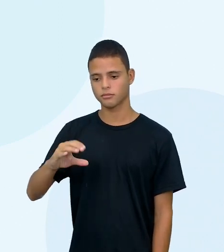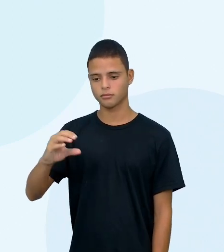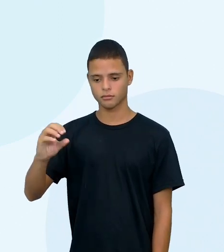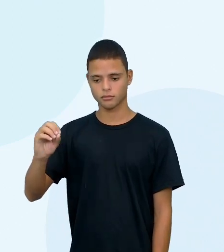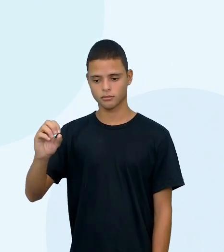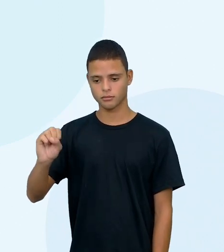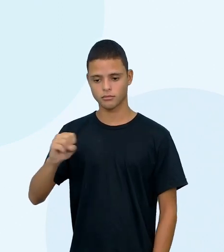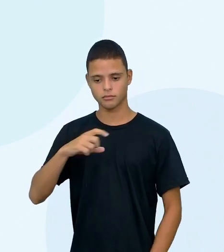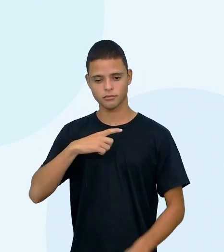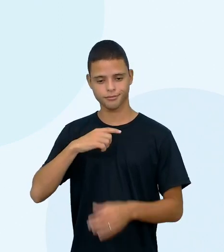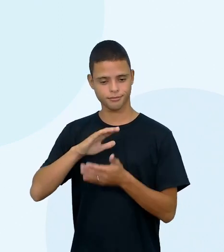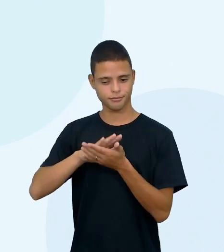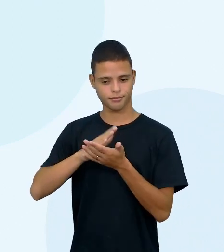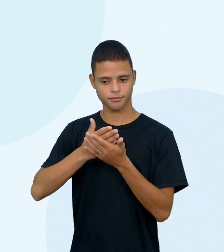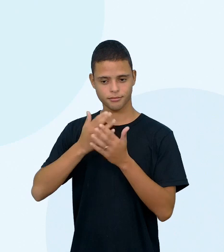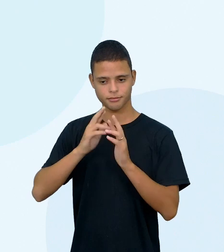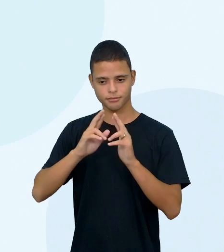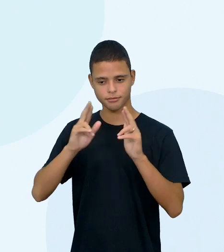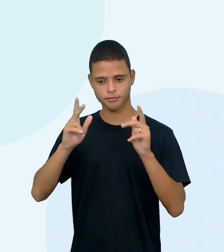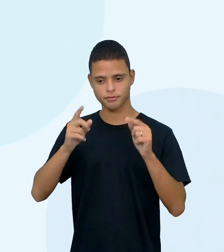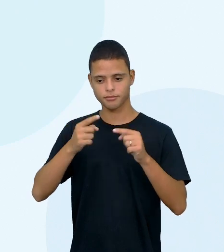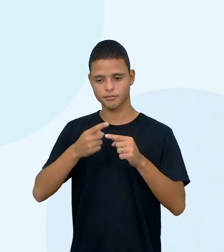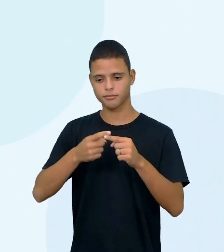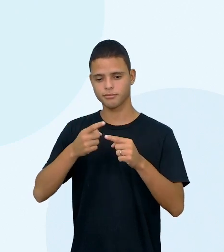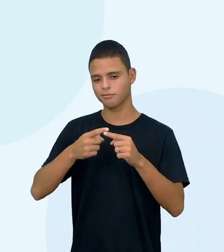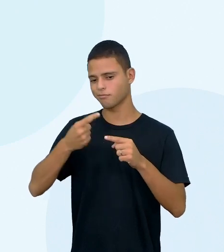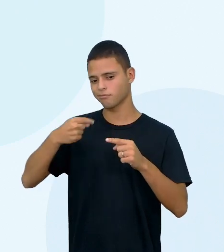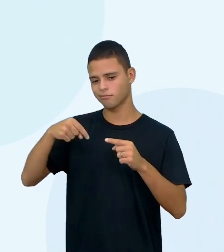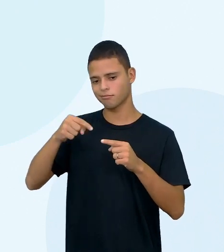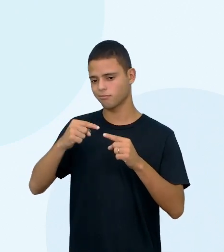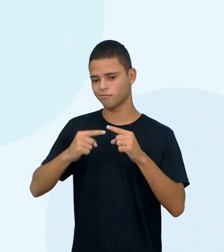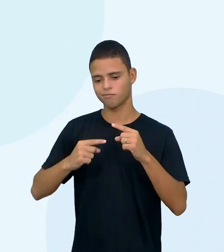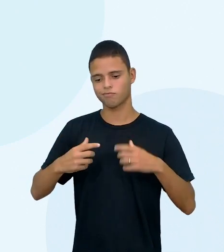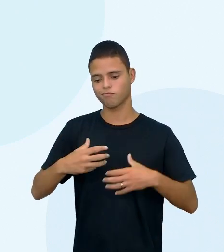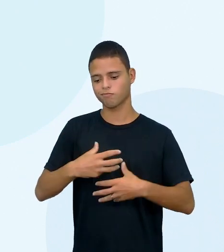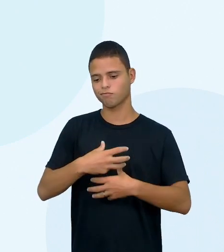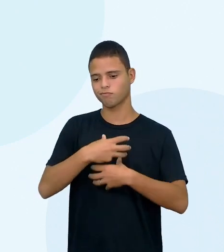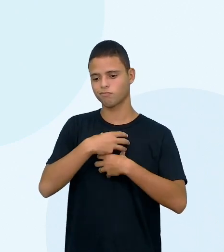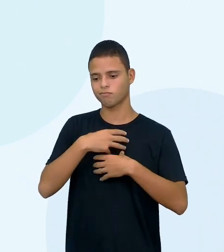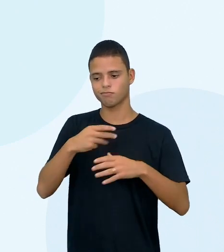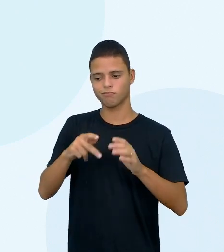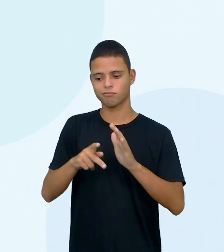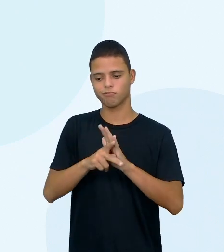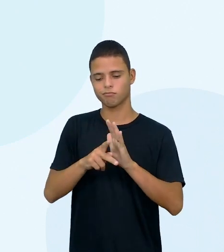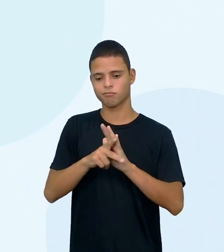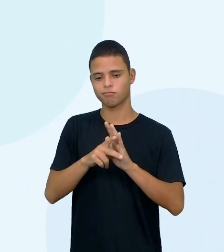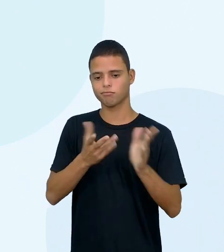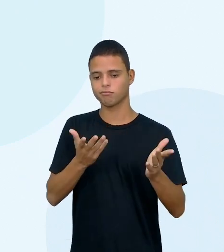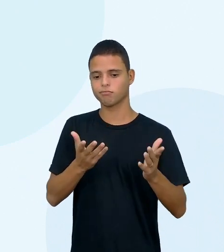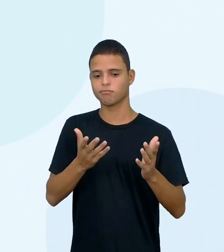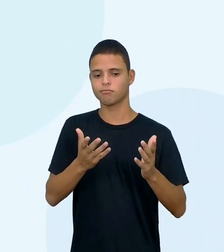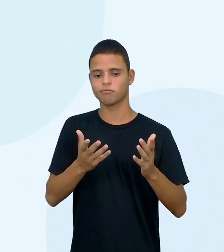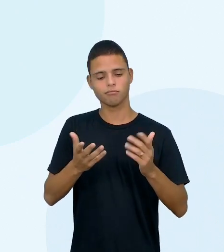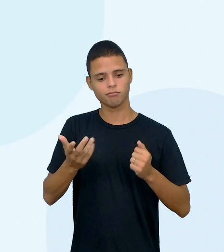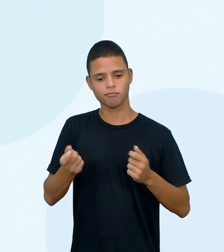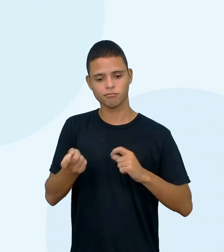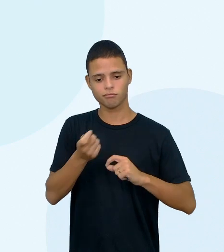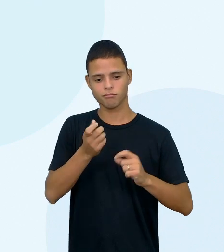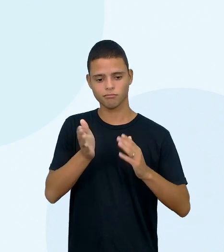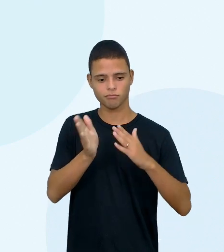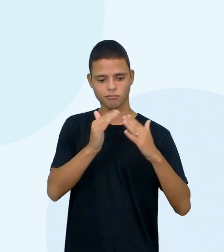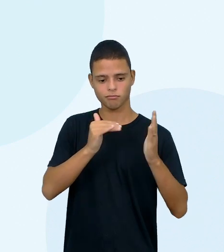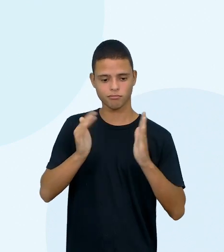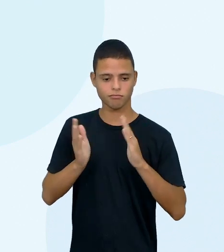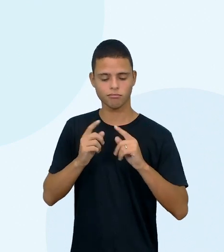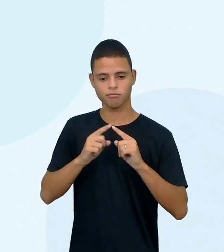pouquinho diferente, porque a gente não está falando aí nesse sentido da questão ambiental, mas a gente está falando